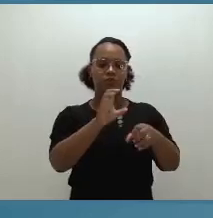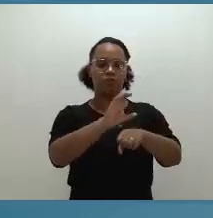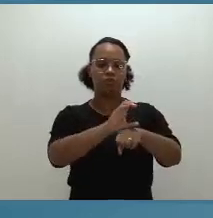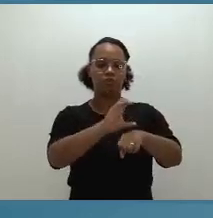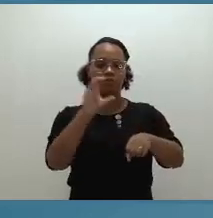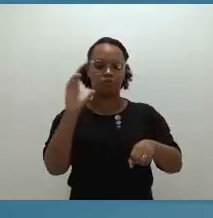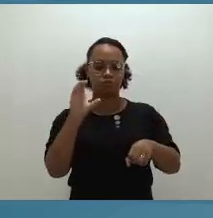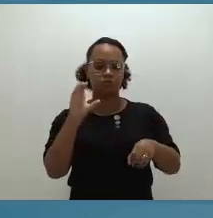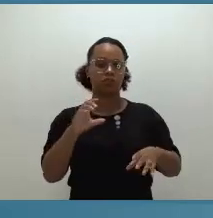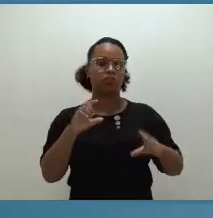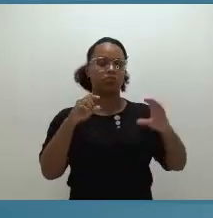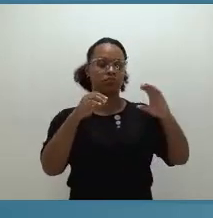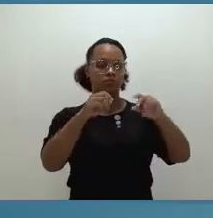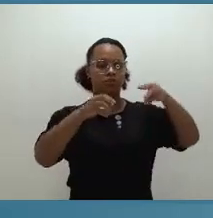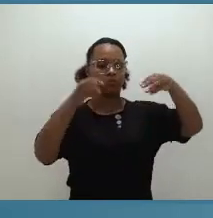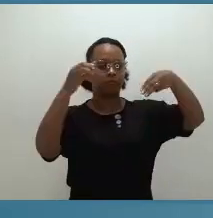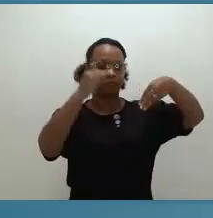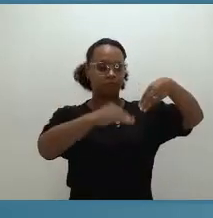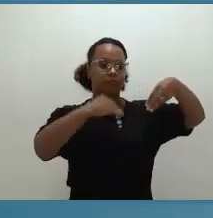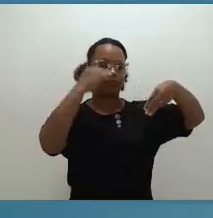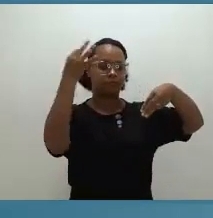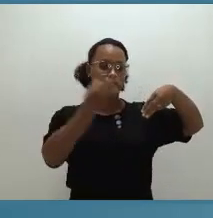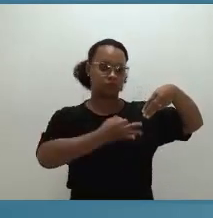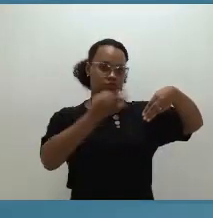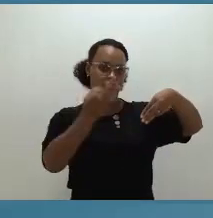Eu quero agradecer